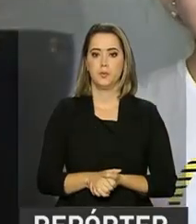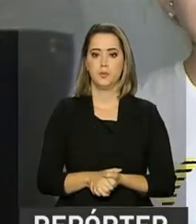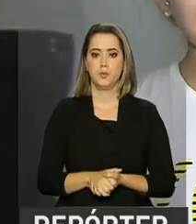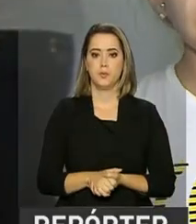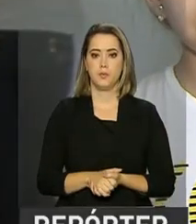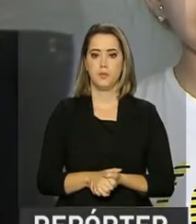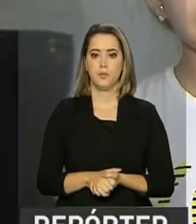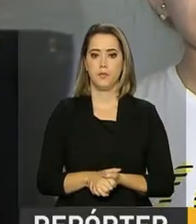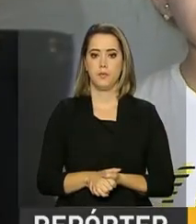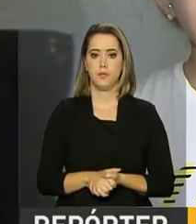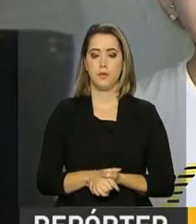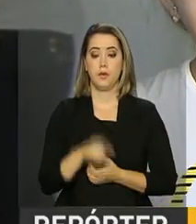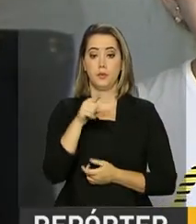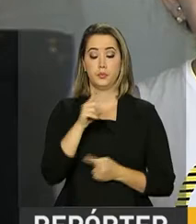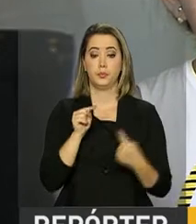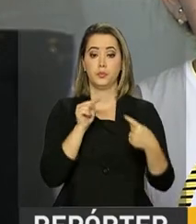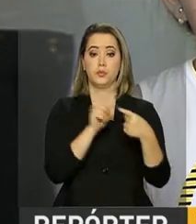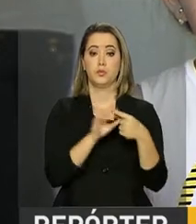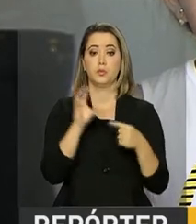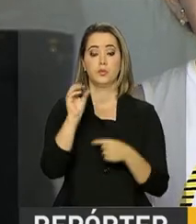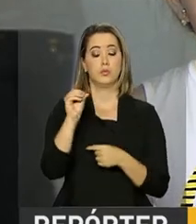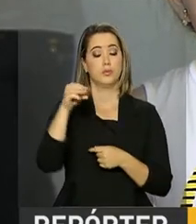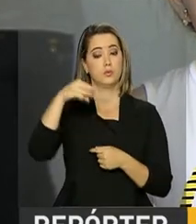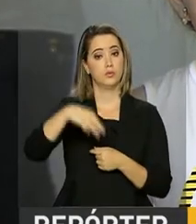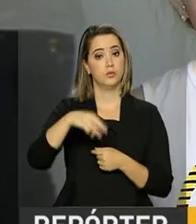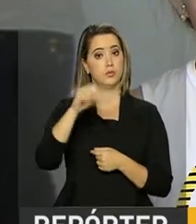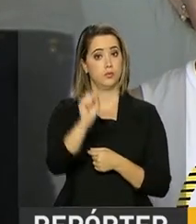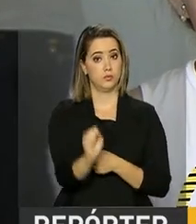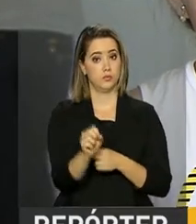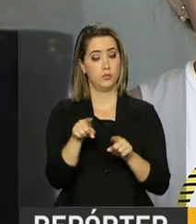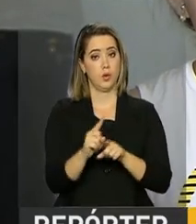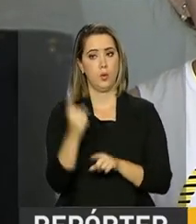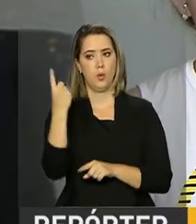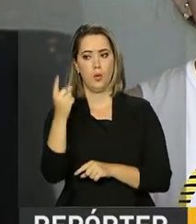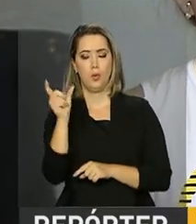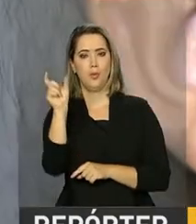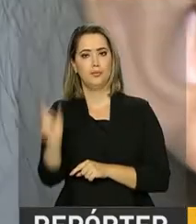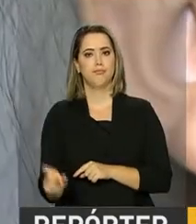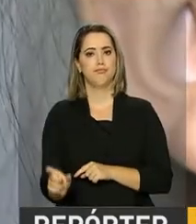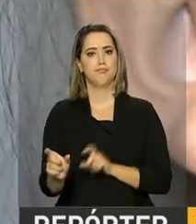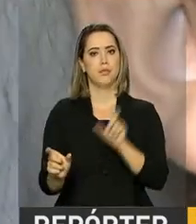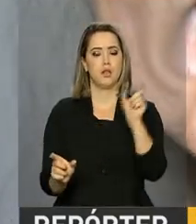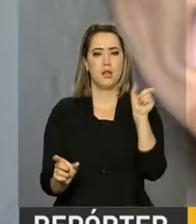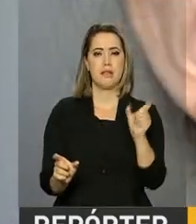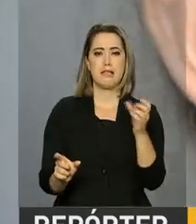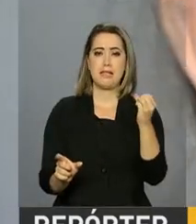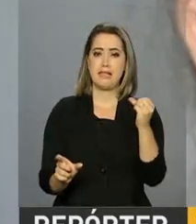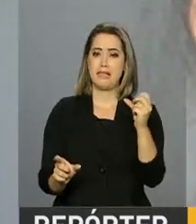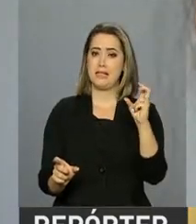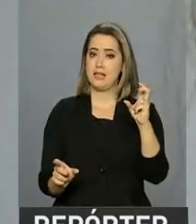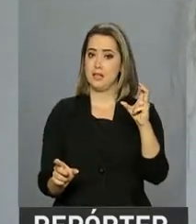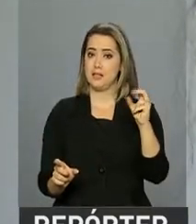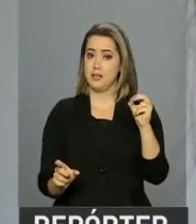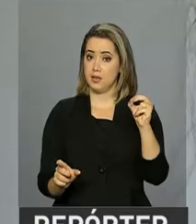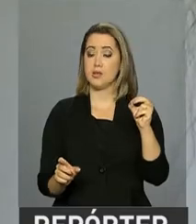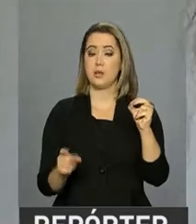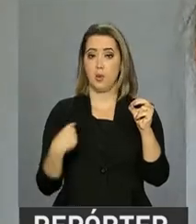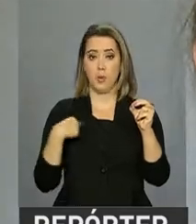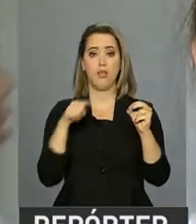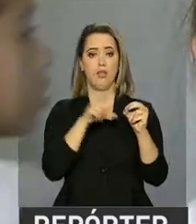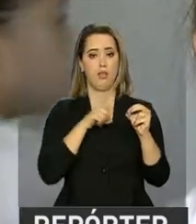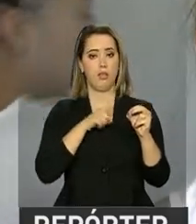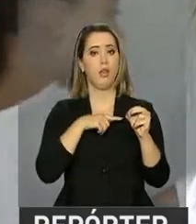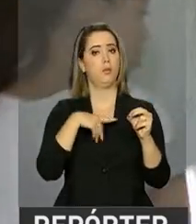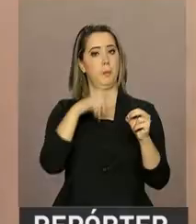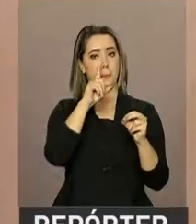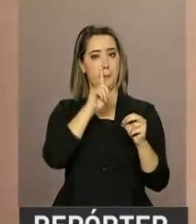de acordo com a organização mundial da saúde uma em cada 650 crianças nascidas no brasil tem lábio